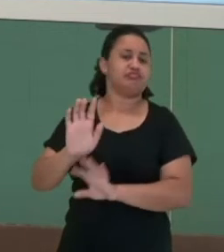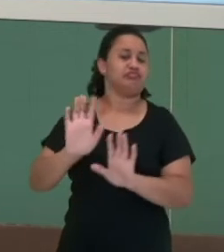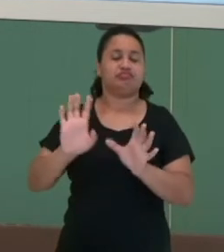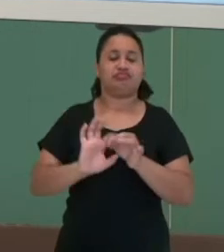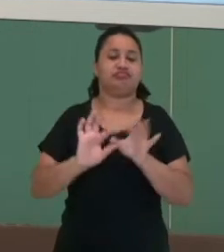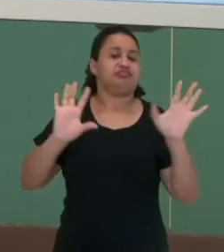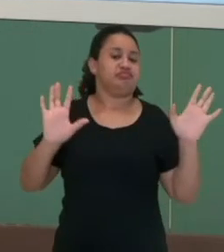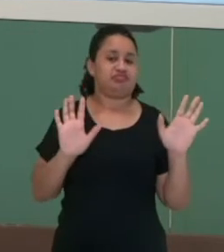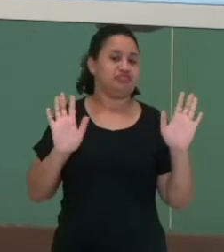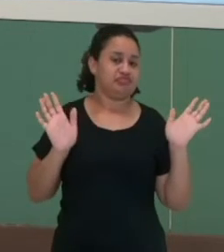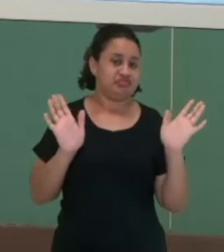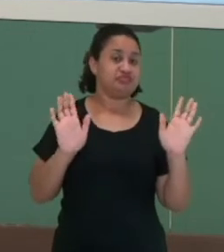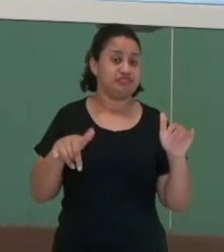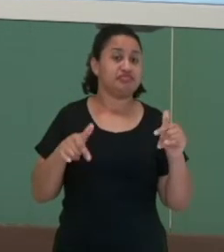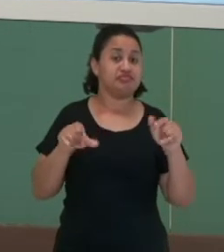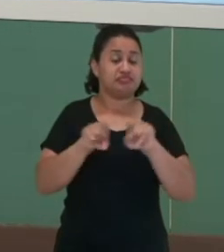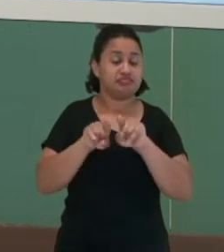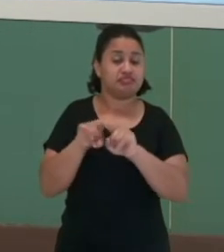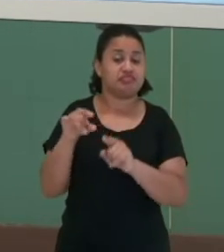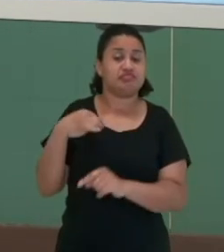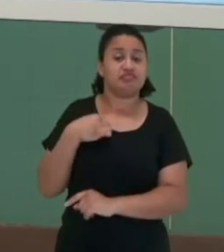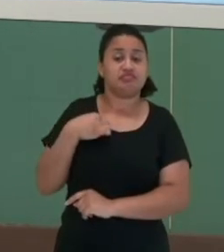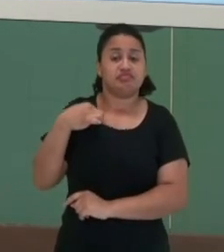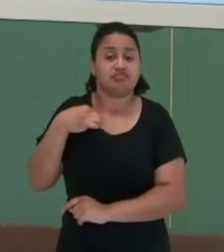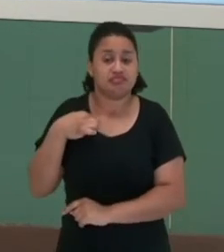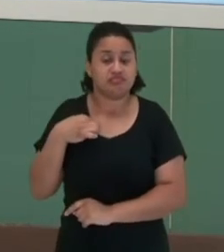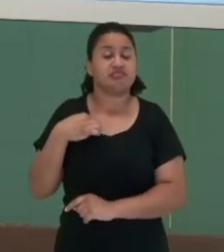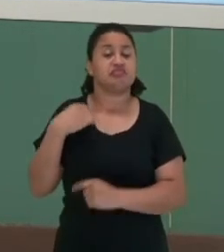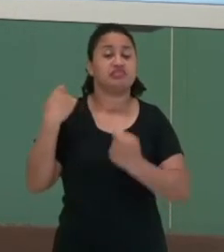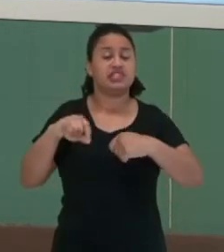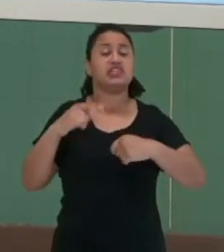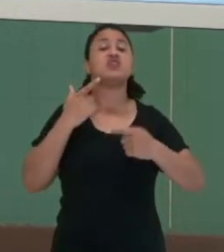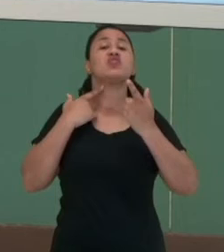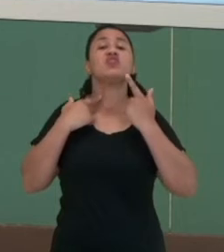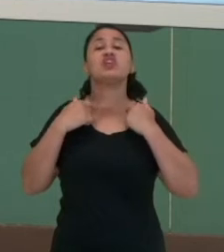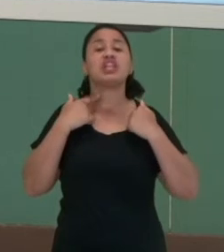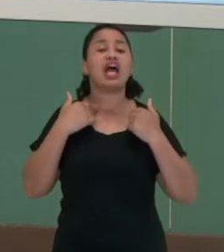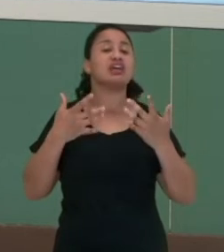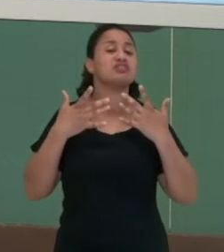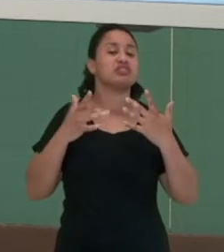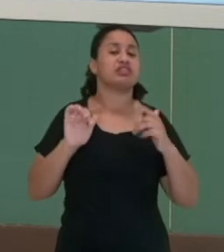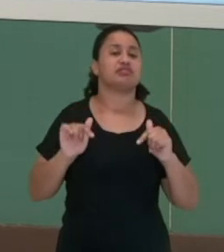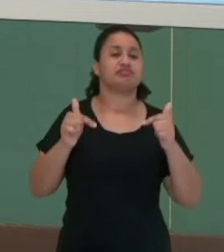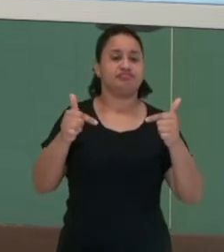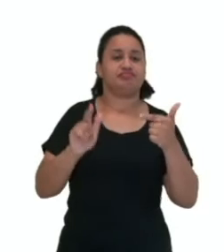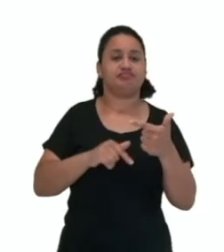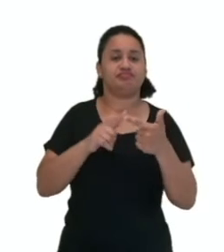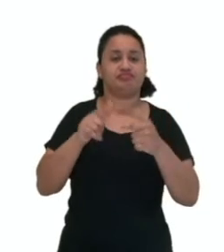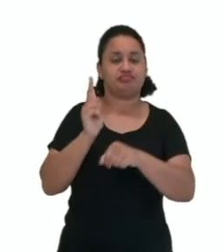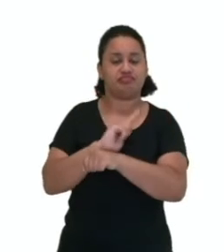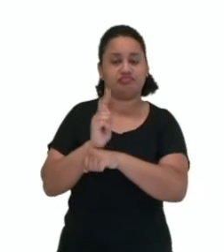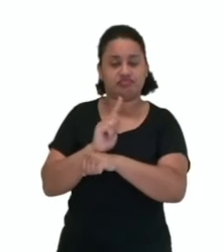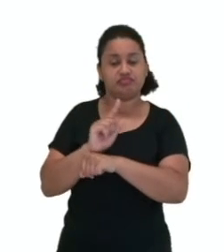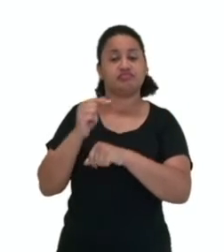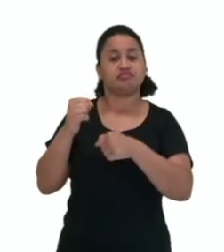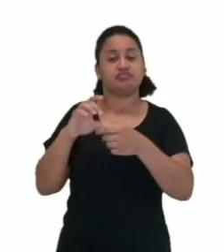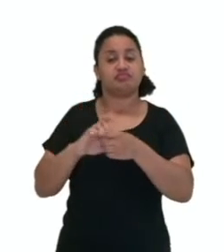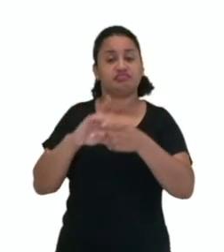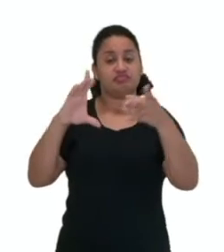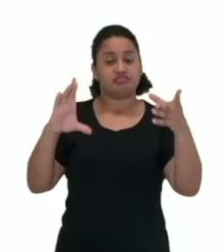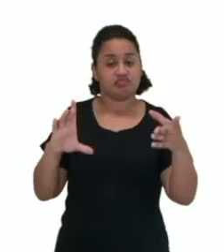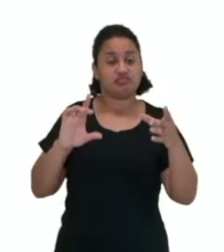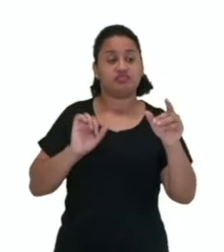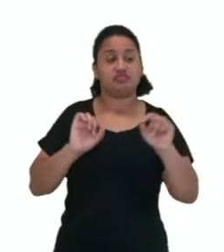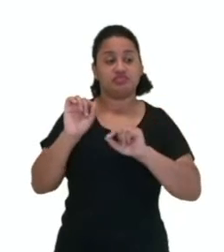livre. E é voluntária, ou seja, tem que ter a vontade de fazer isso. A gestão deve ser democrática, ou